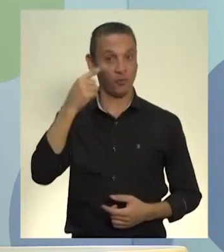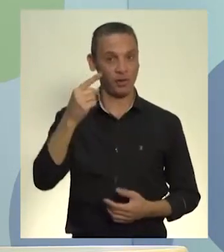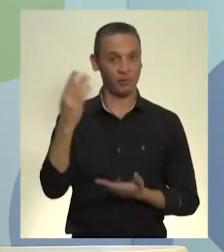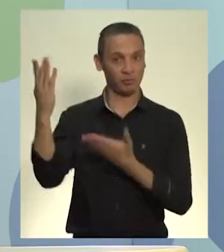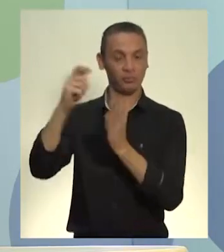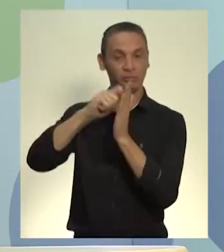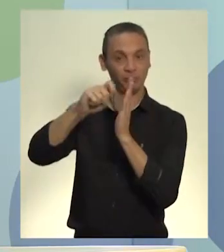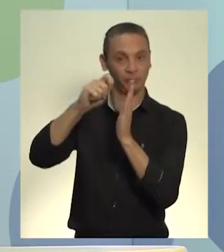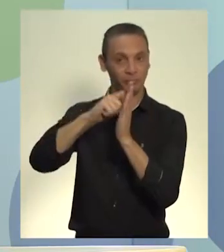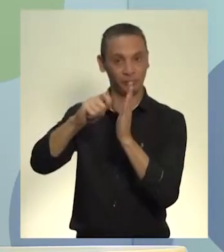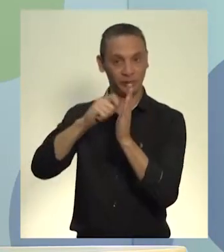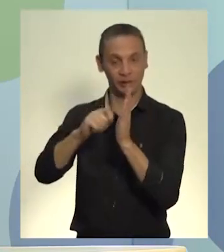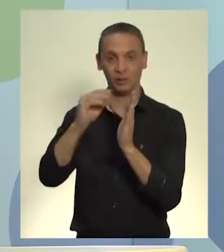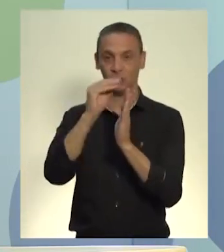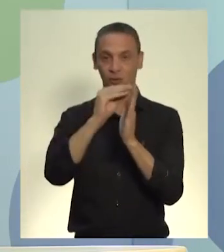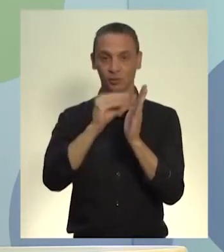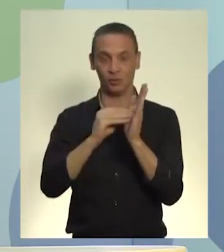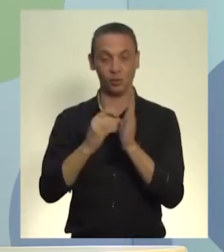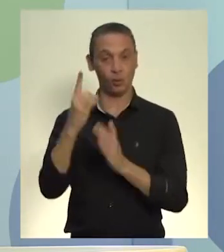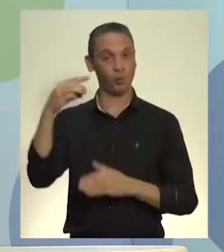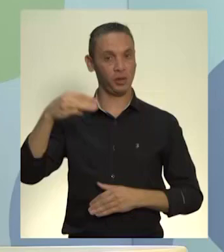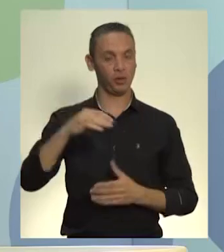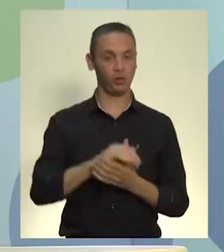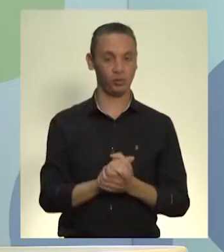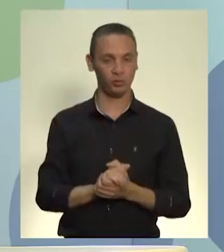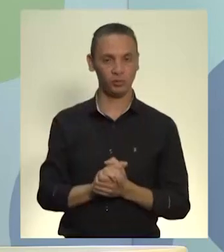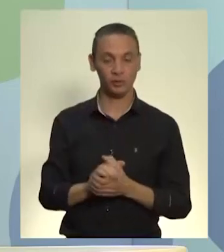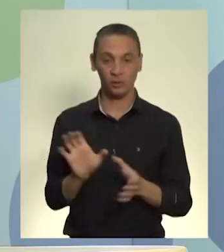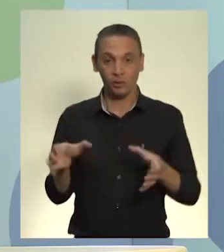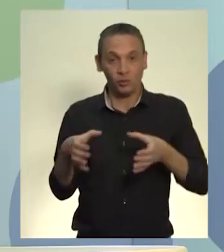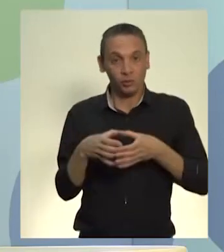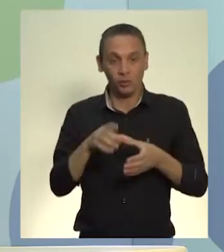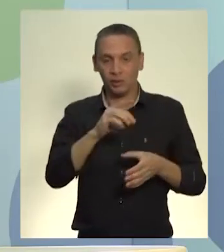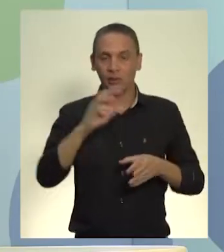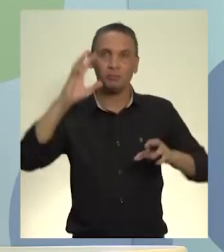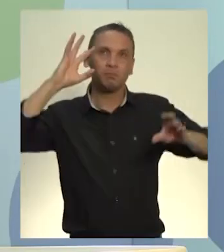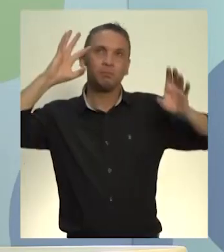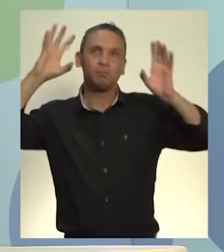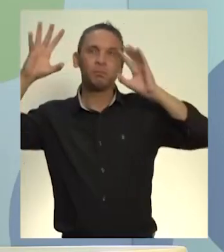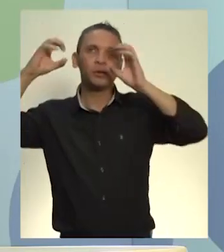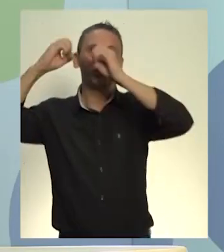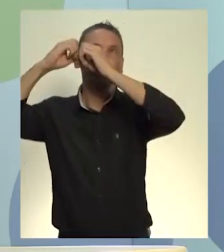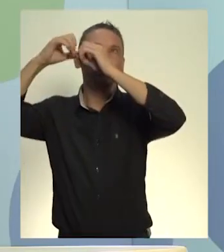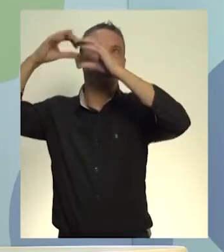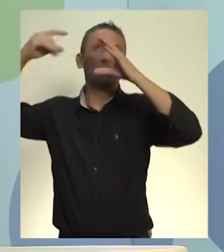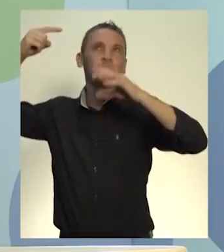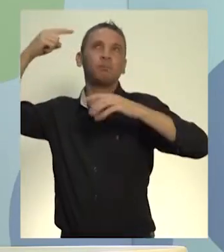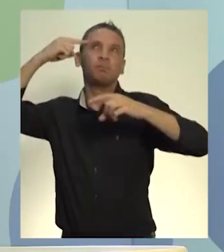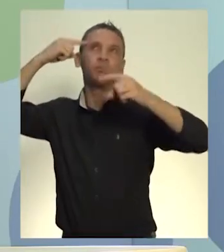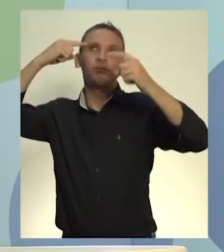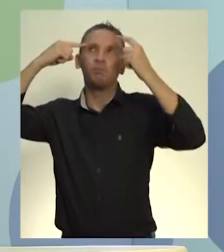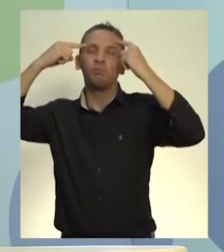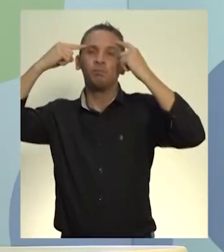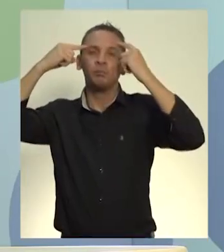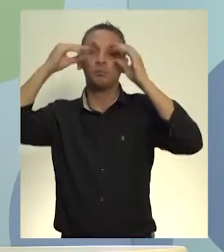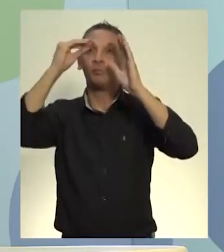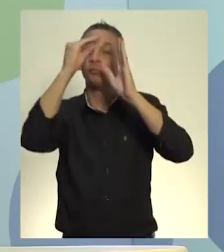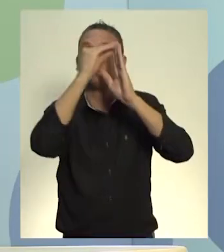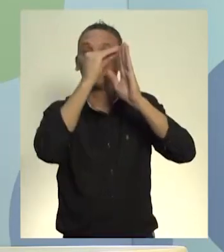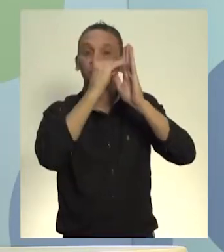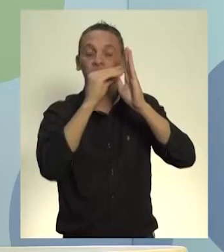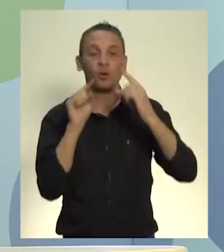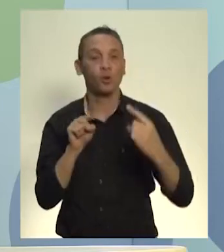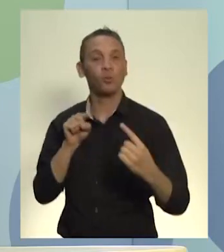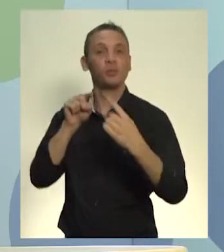façam um exercício de anotação, ou seja, juntem as suas reflexões, o seu pensamento com o